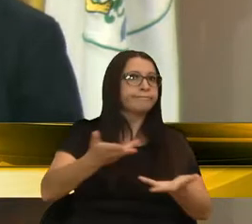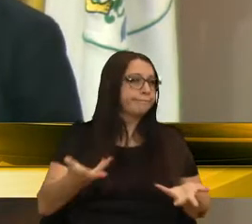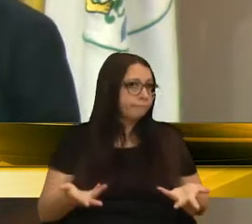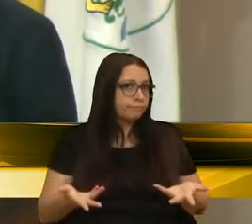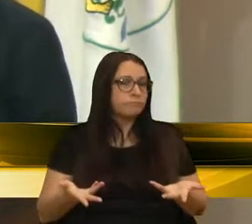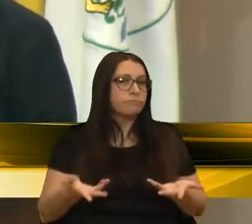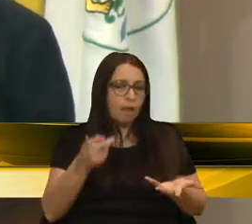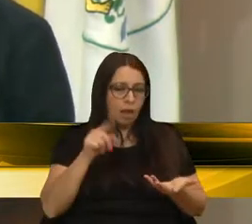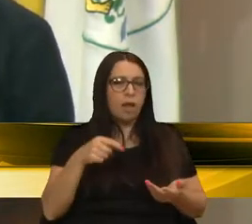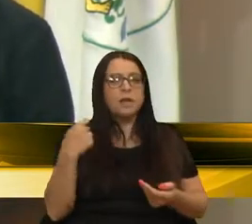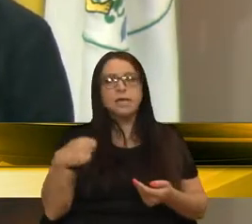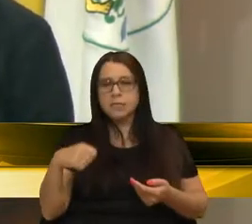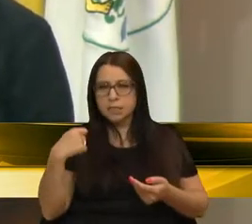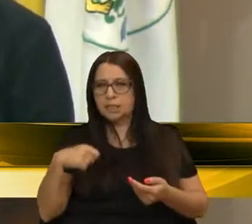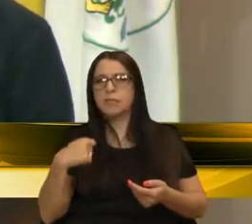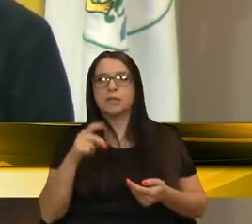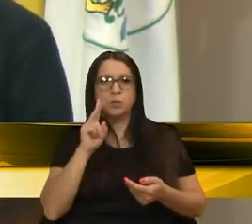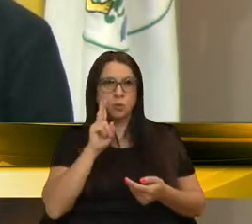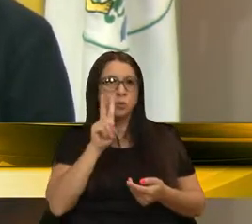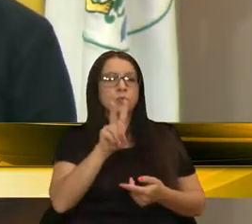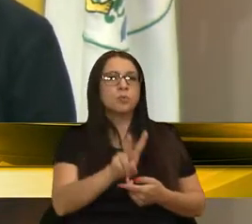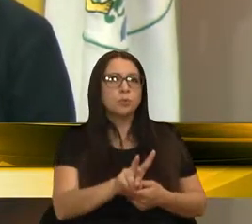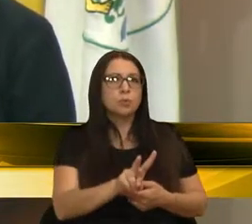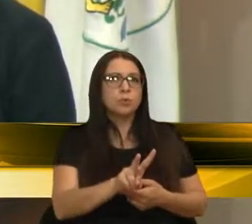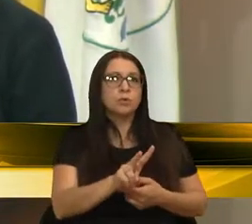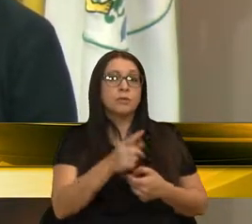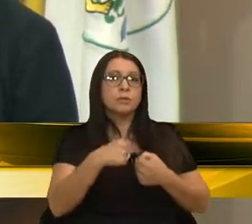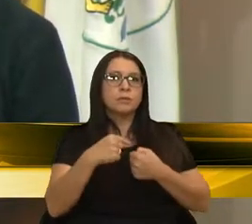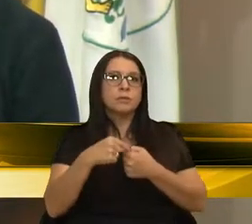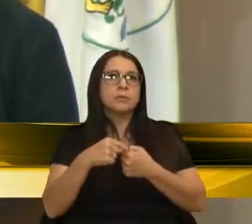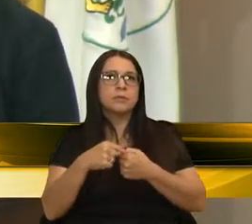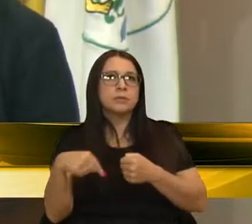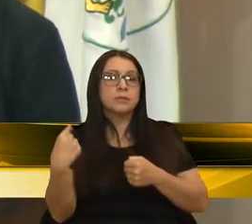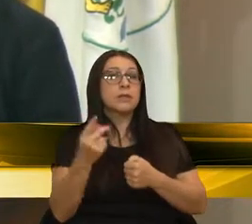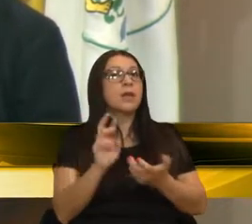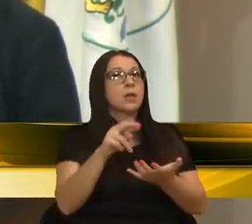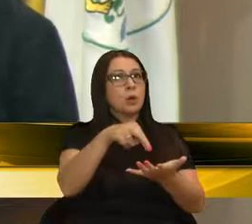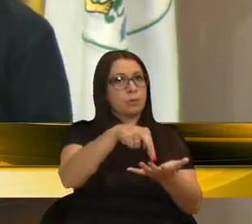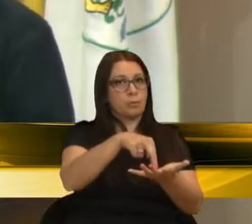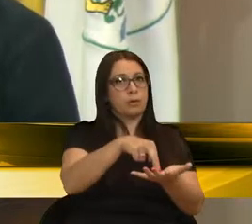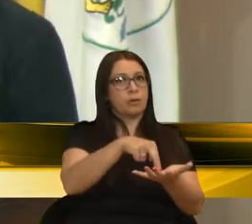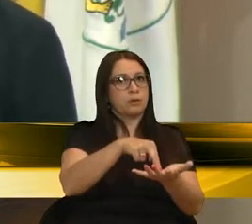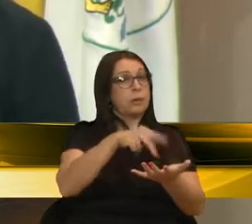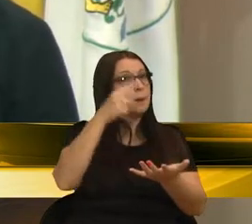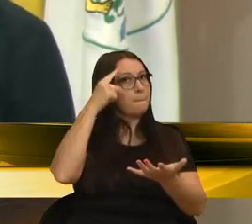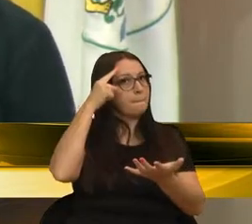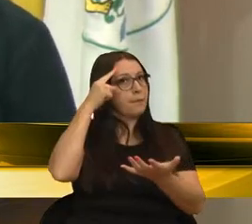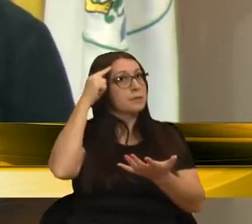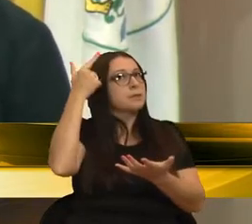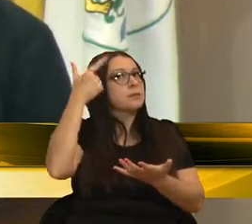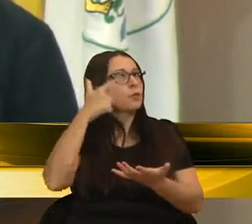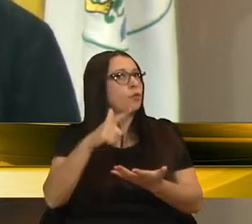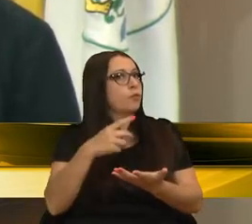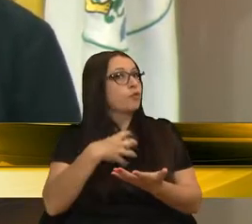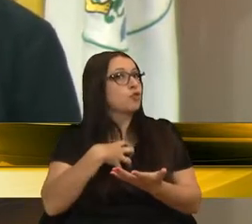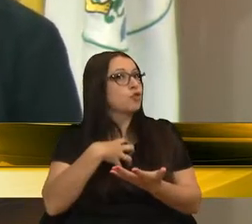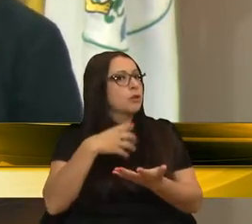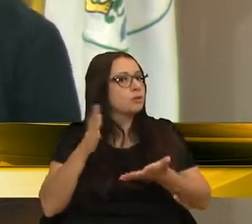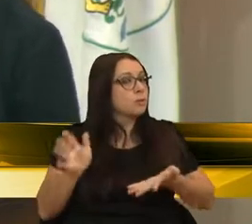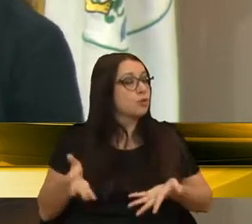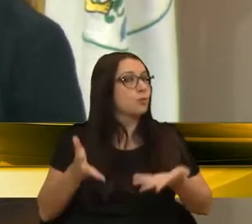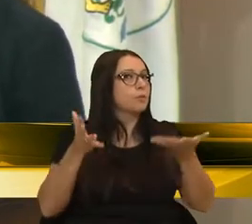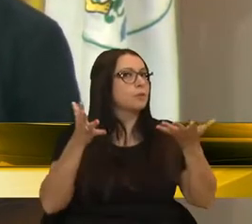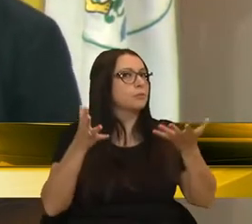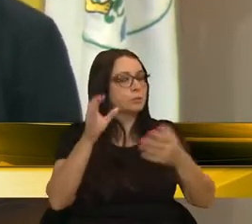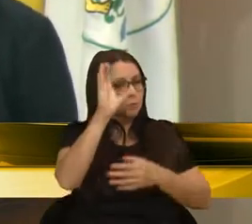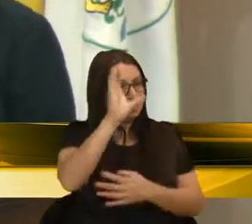então é necessário que a gente olhe para a cidade e a gente realmente repense a forma como a gente está estimulando